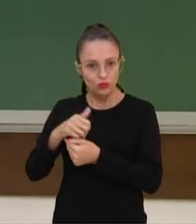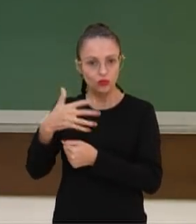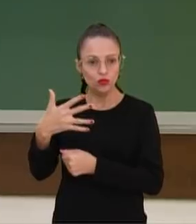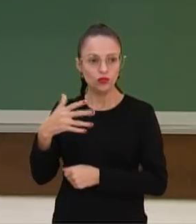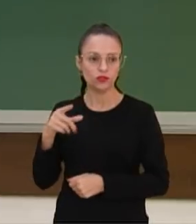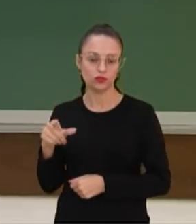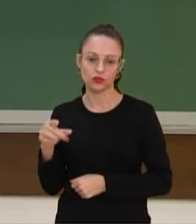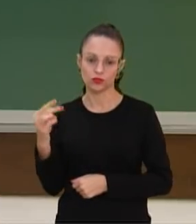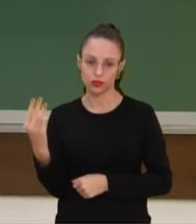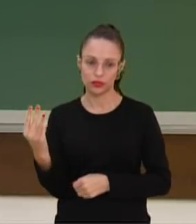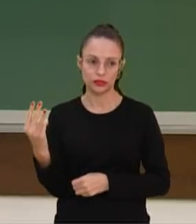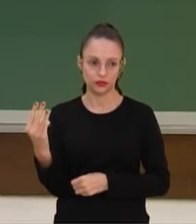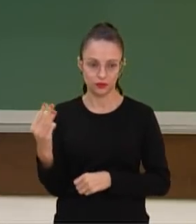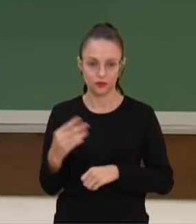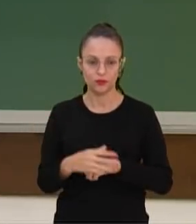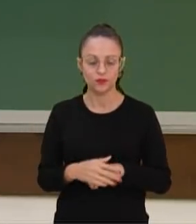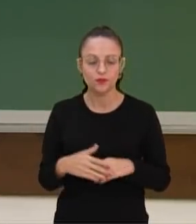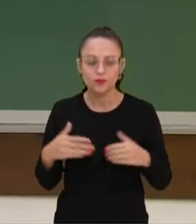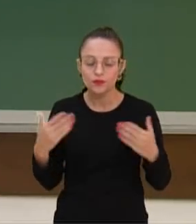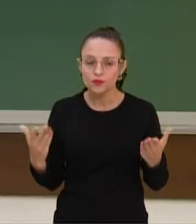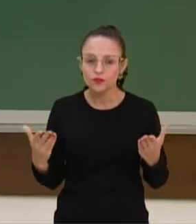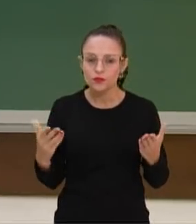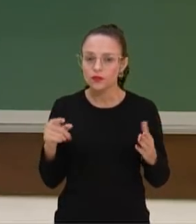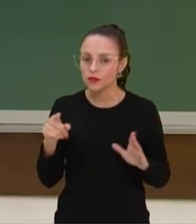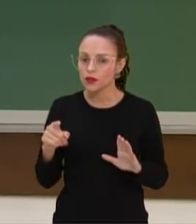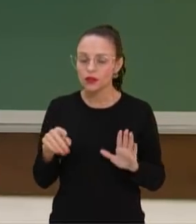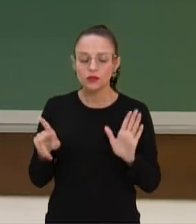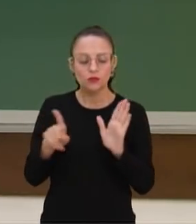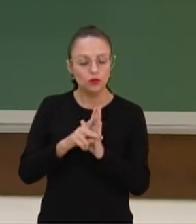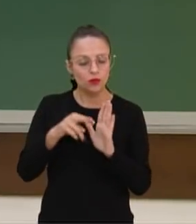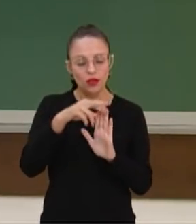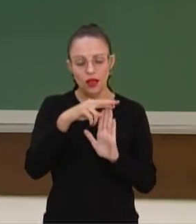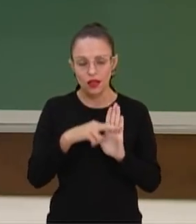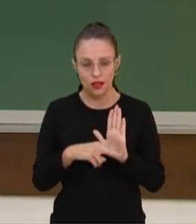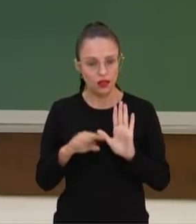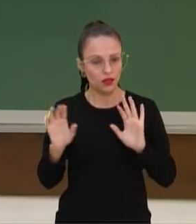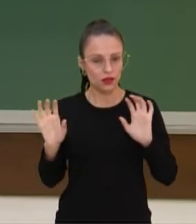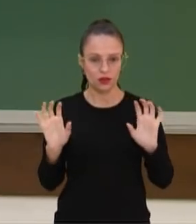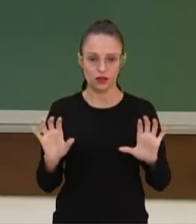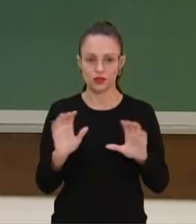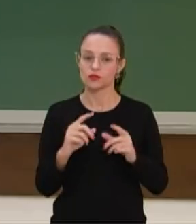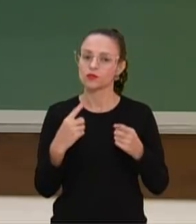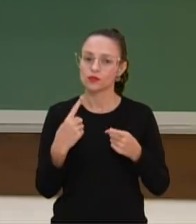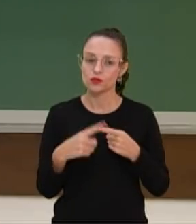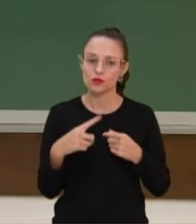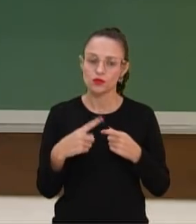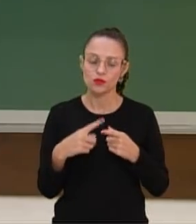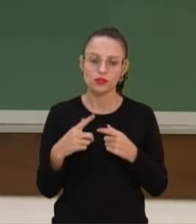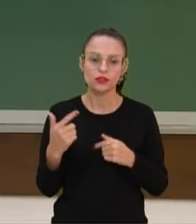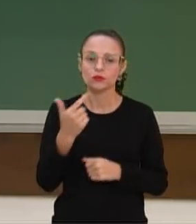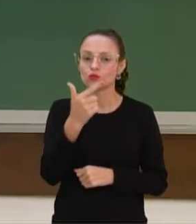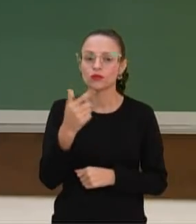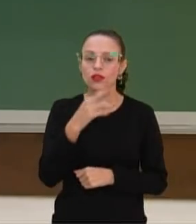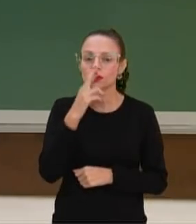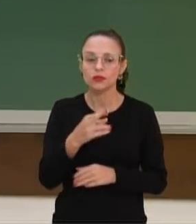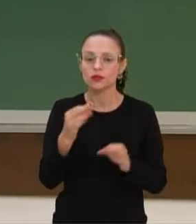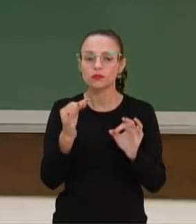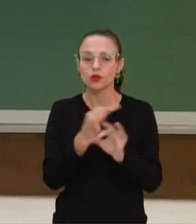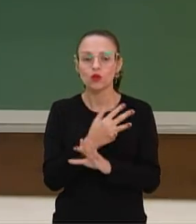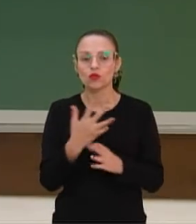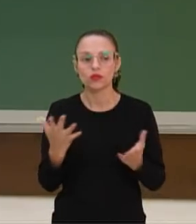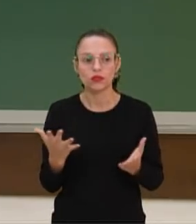do outro 3. Ou seja, eu apliquei a propriedade de potenciação, basicamente. Por quê? Eu não tenho uma resposta pronta